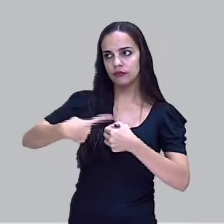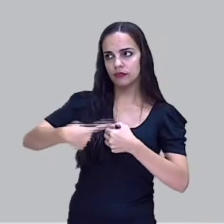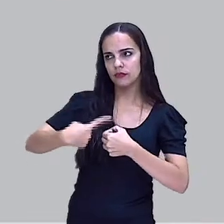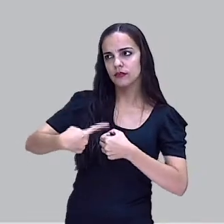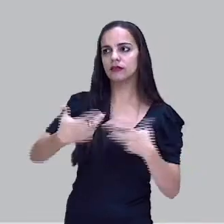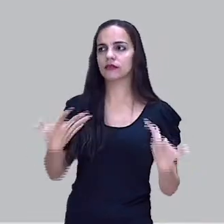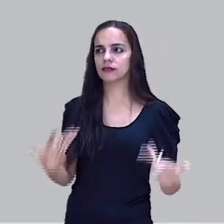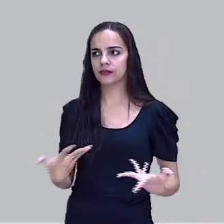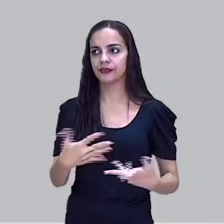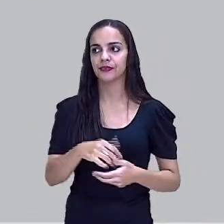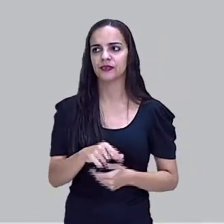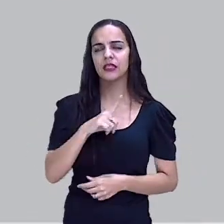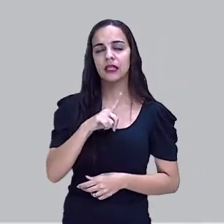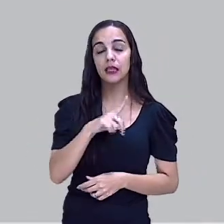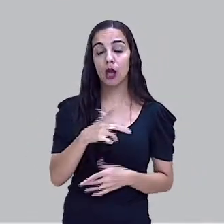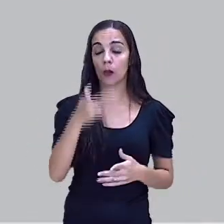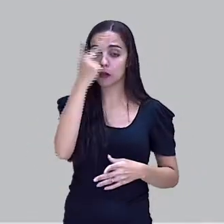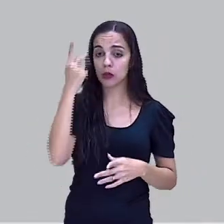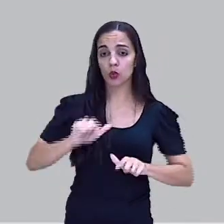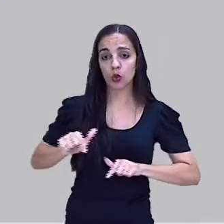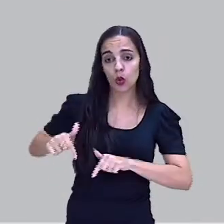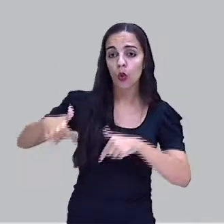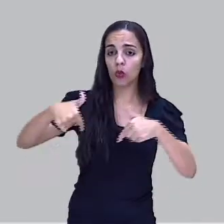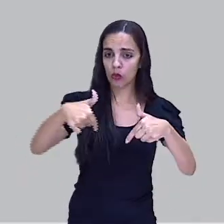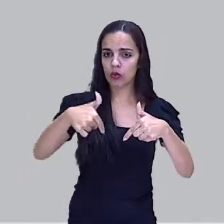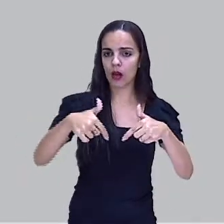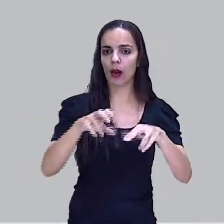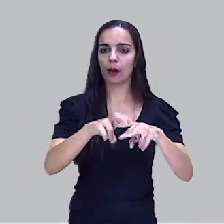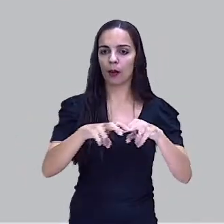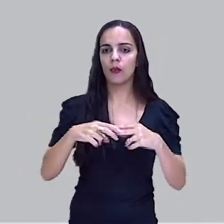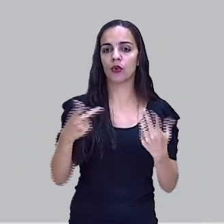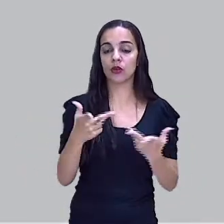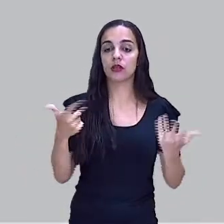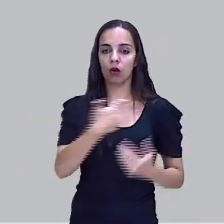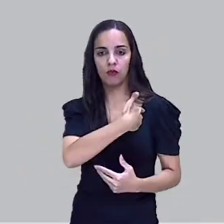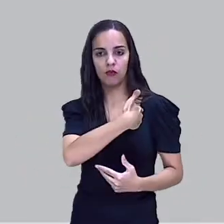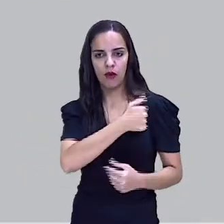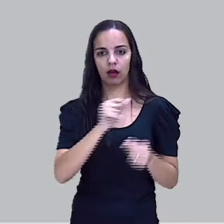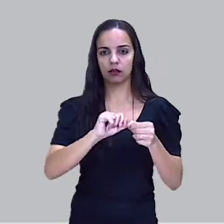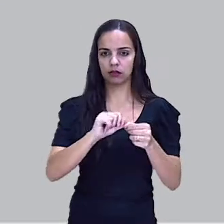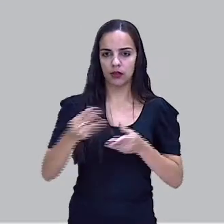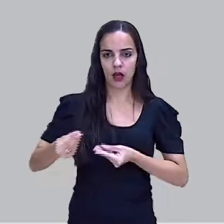conseguiram esses direitos agora no século XXI.